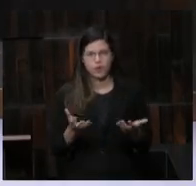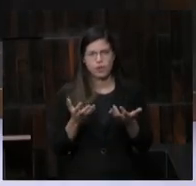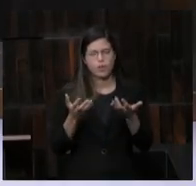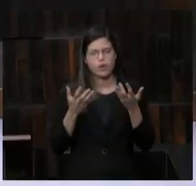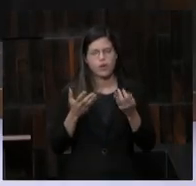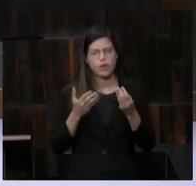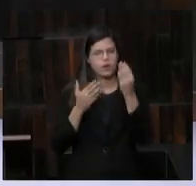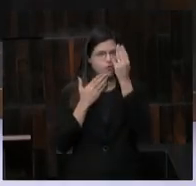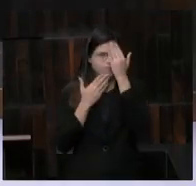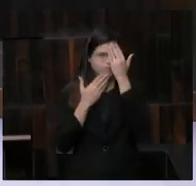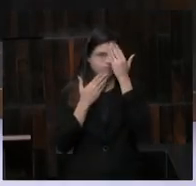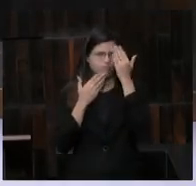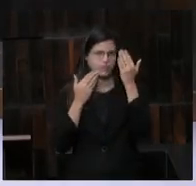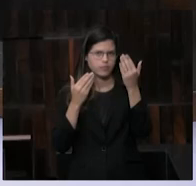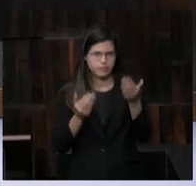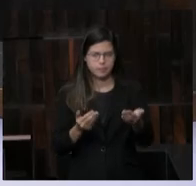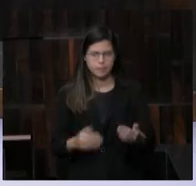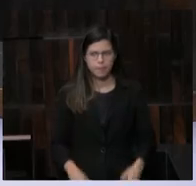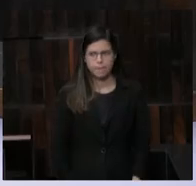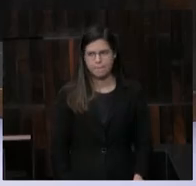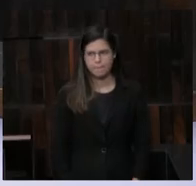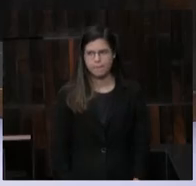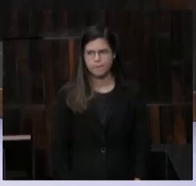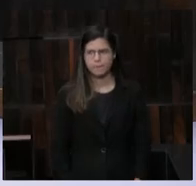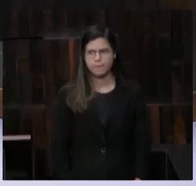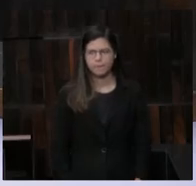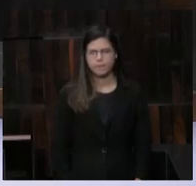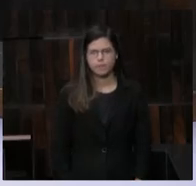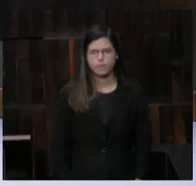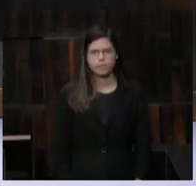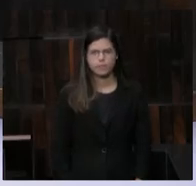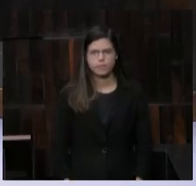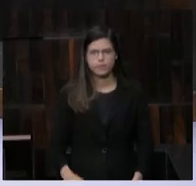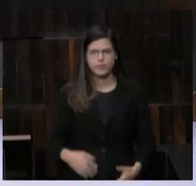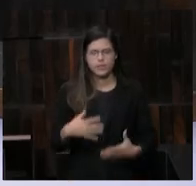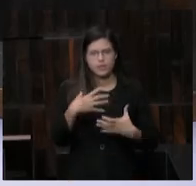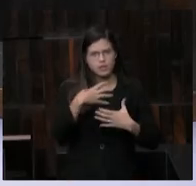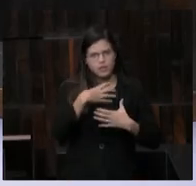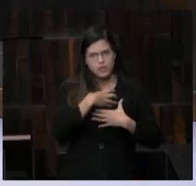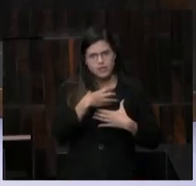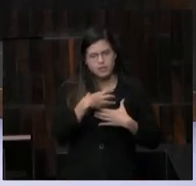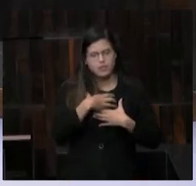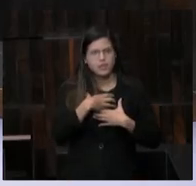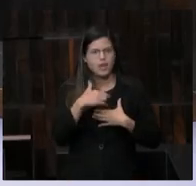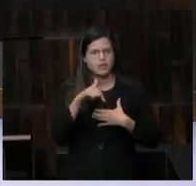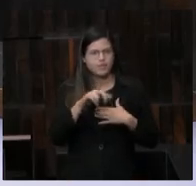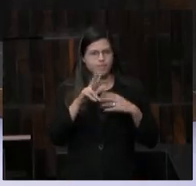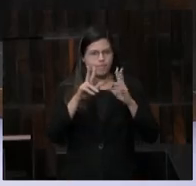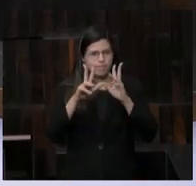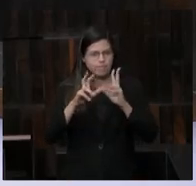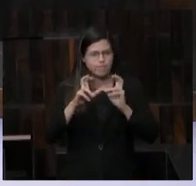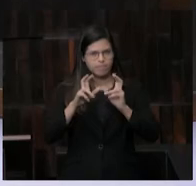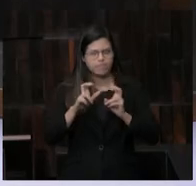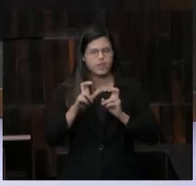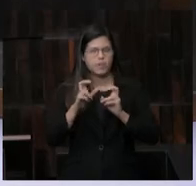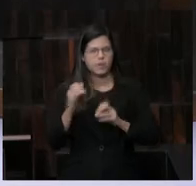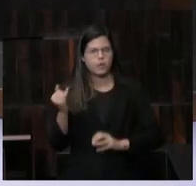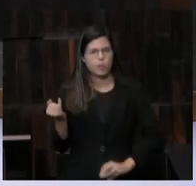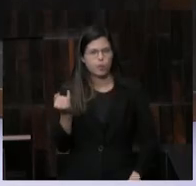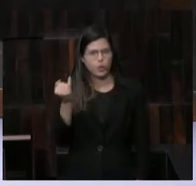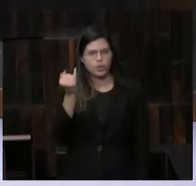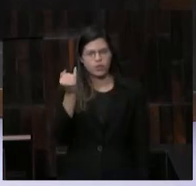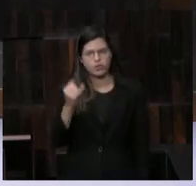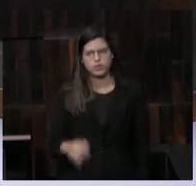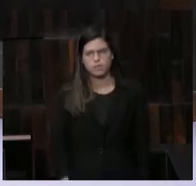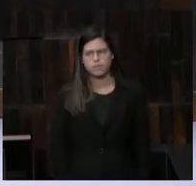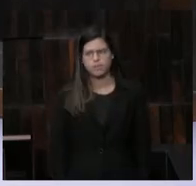coração, agradecer, porque a sensibilidade diante do tema, ela é por demais importante.